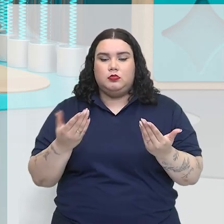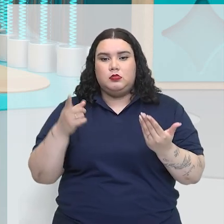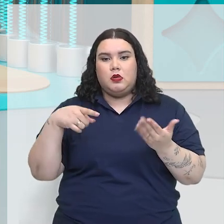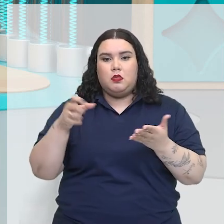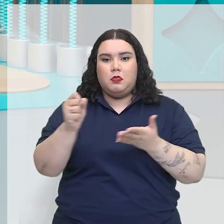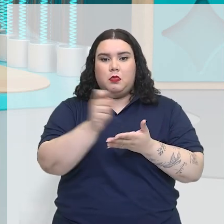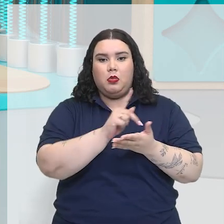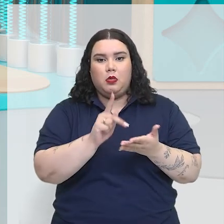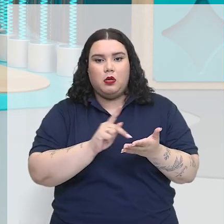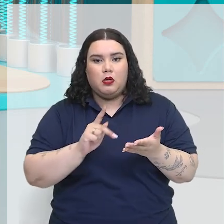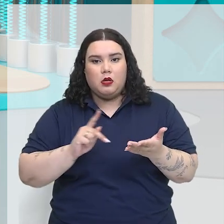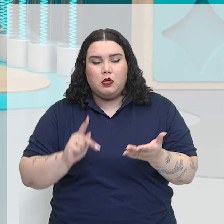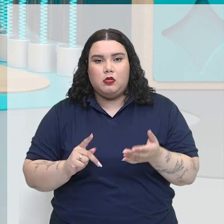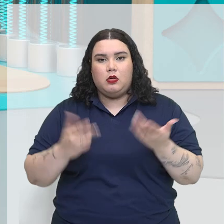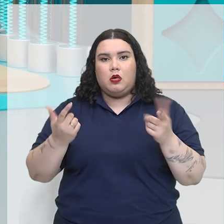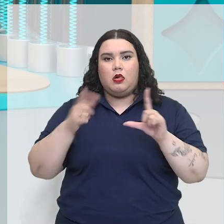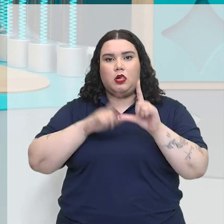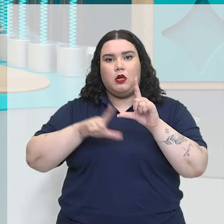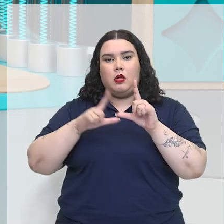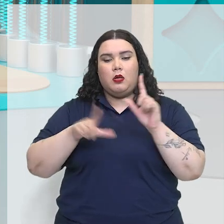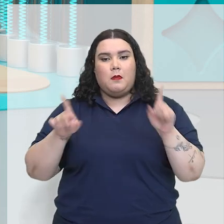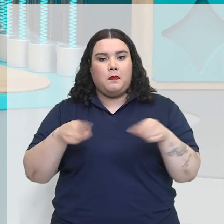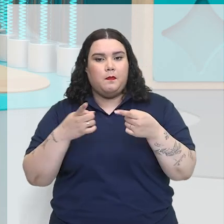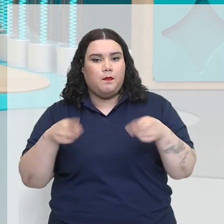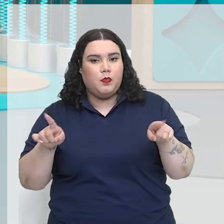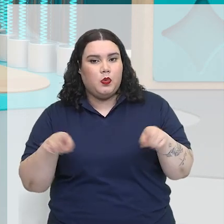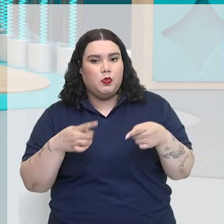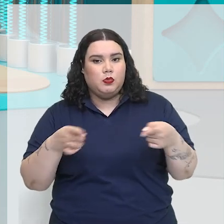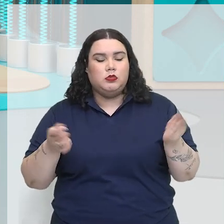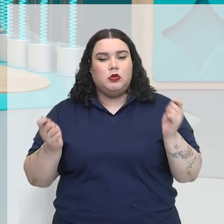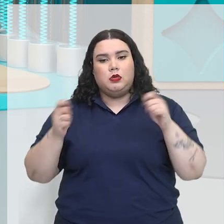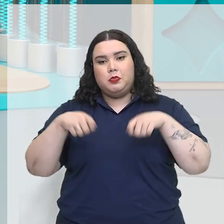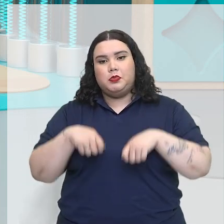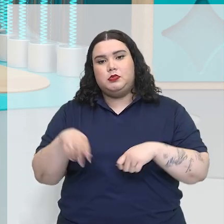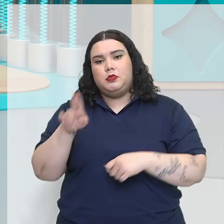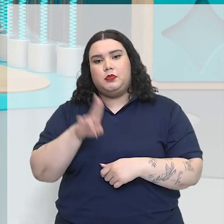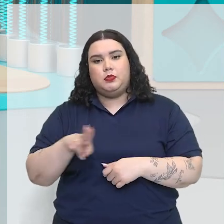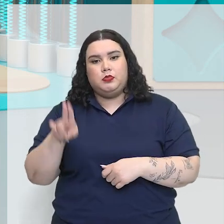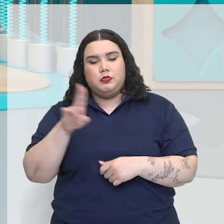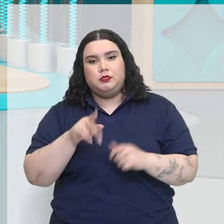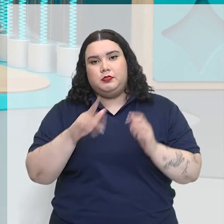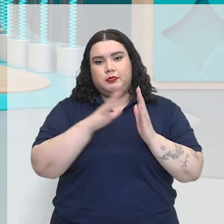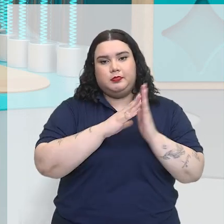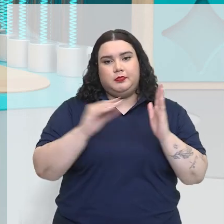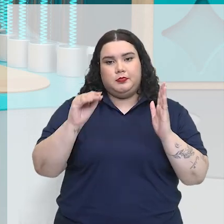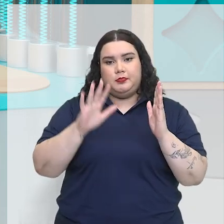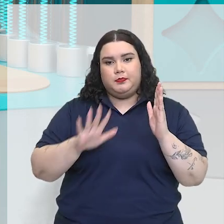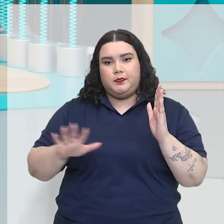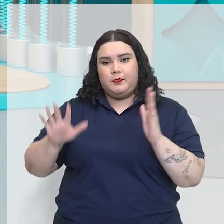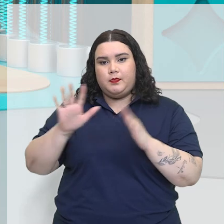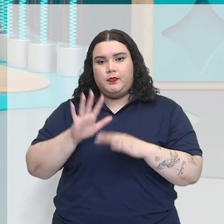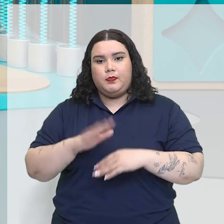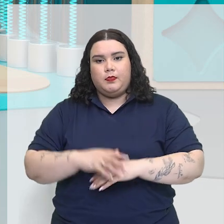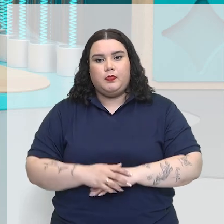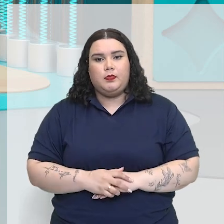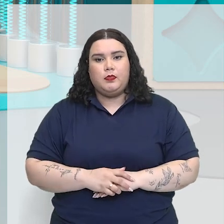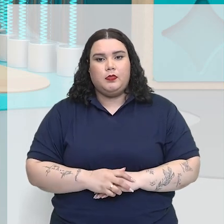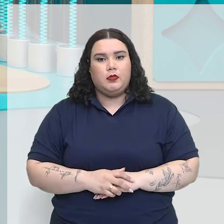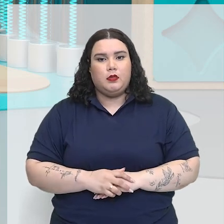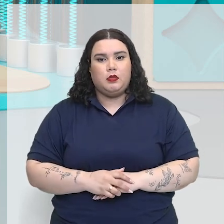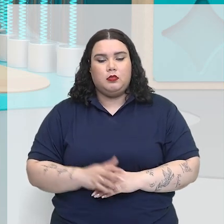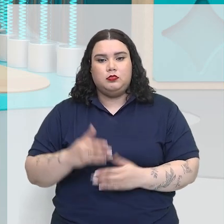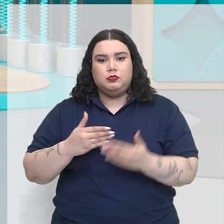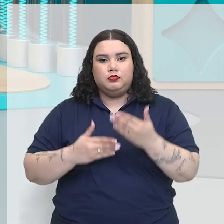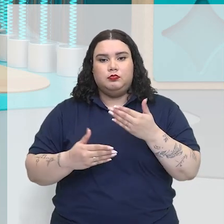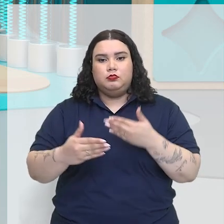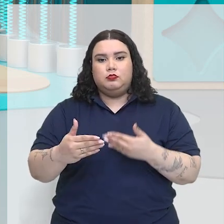os poemas, as letras de músicas, né? Nós podemos utilizar a intertextualidade. Então,